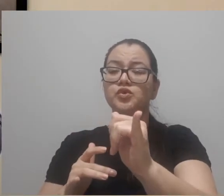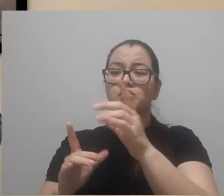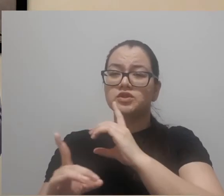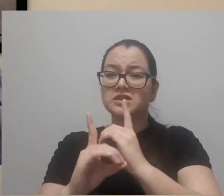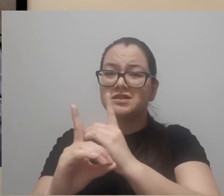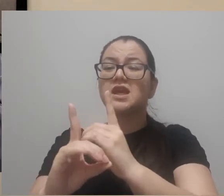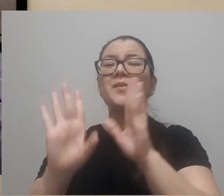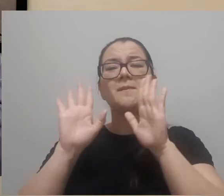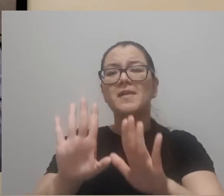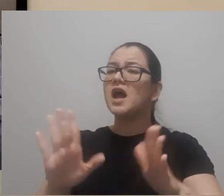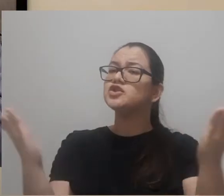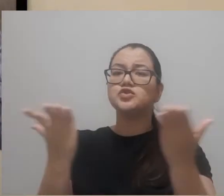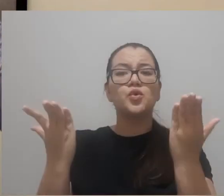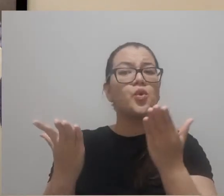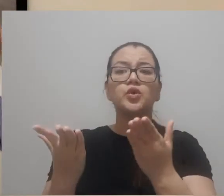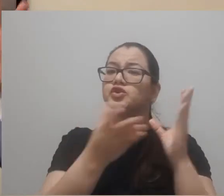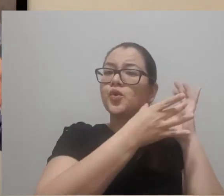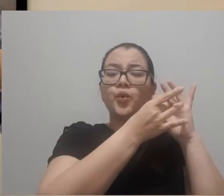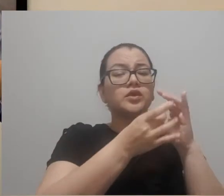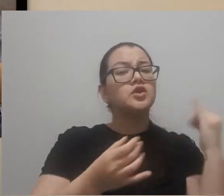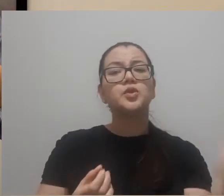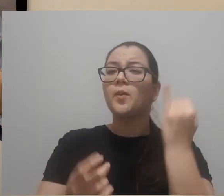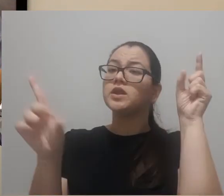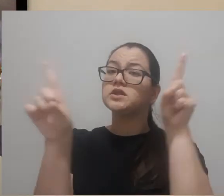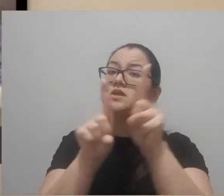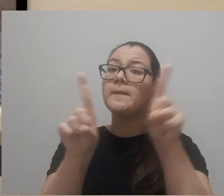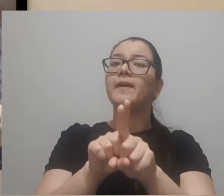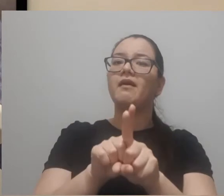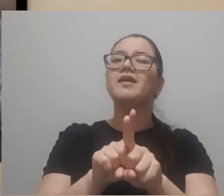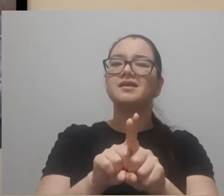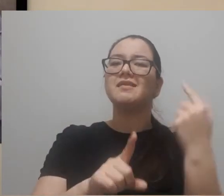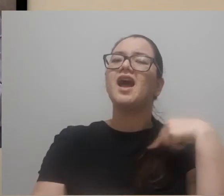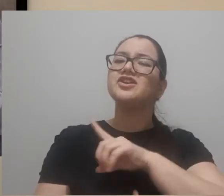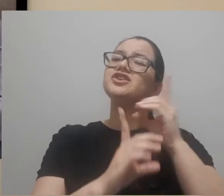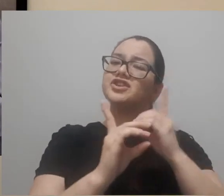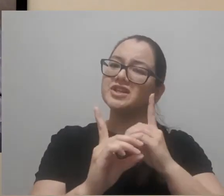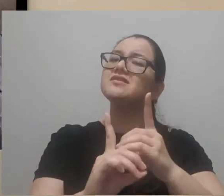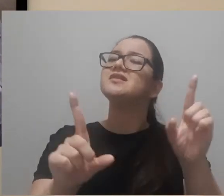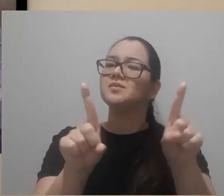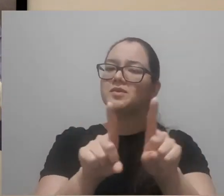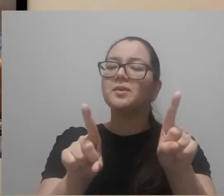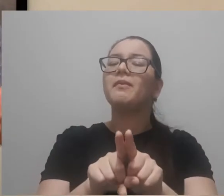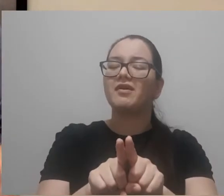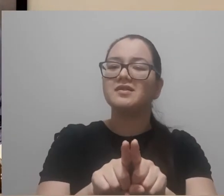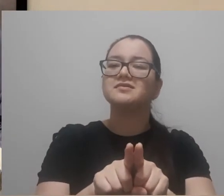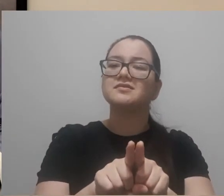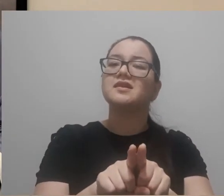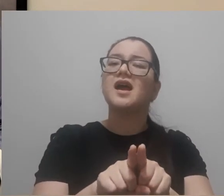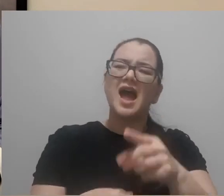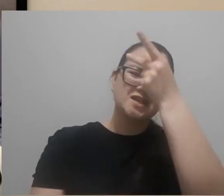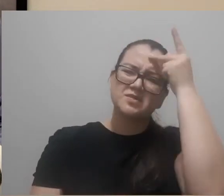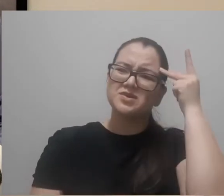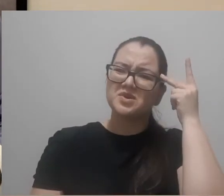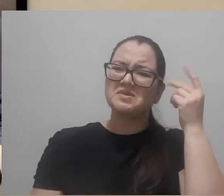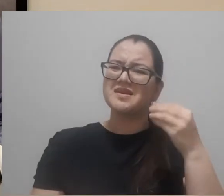pessoas entendem, né, com muita coisa errada sobre a questão da vida cristã, os tesouros da vida cristã.